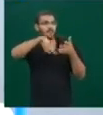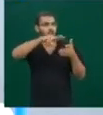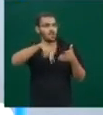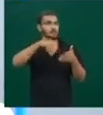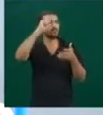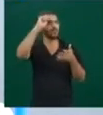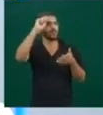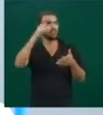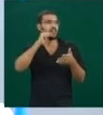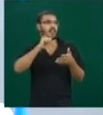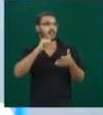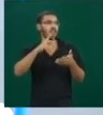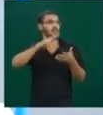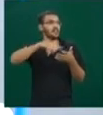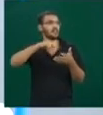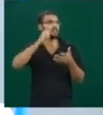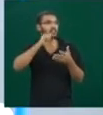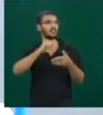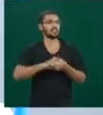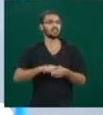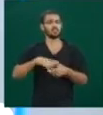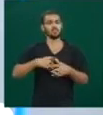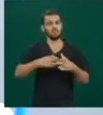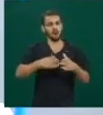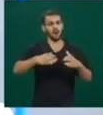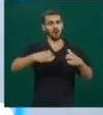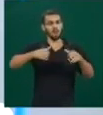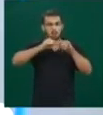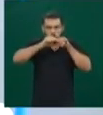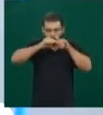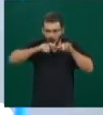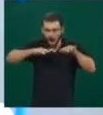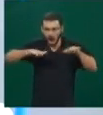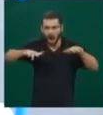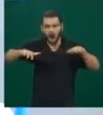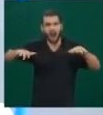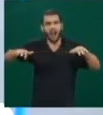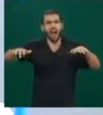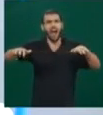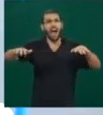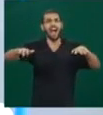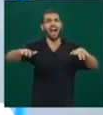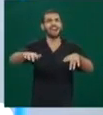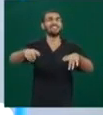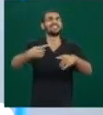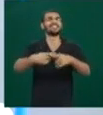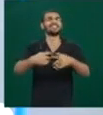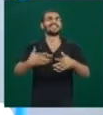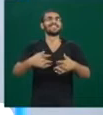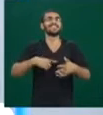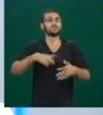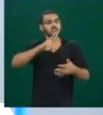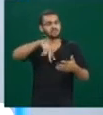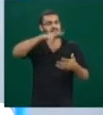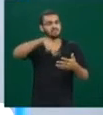mais mulheres. E aí os clubes foram se espalhando. Elas começaram, né, Leia Mulheres é o nome do clube mesmo, e já tem mais de 40 cidades